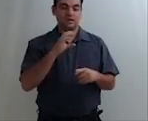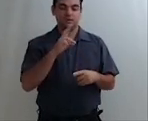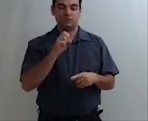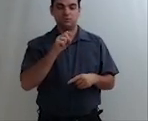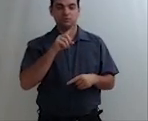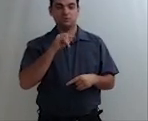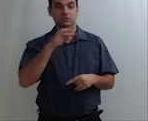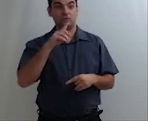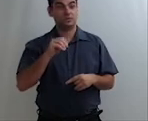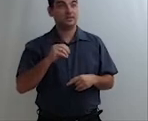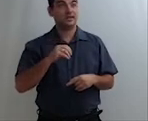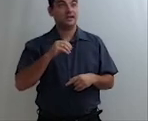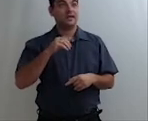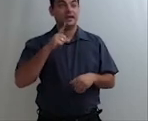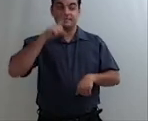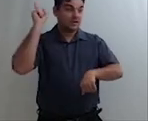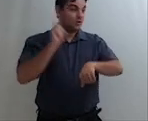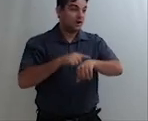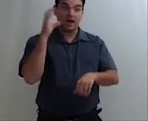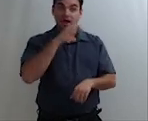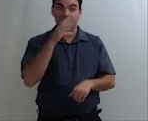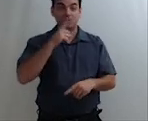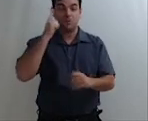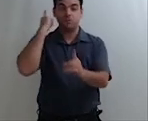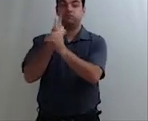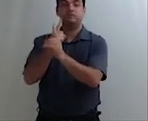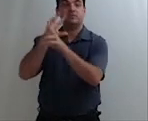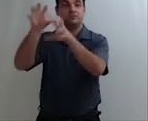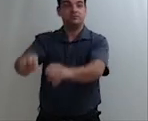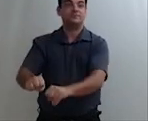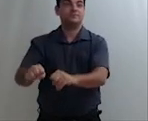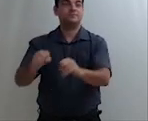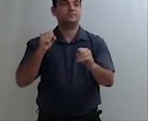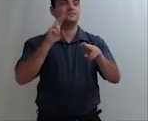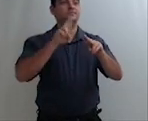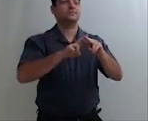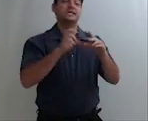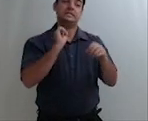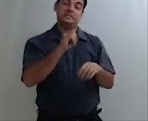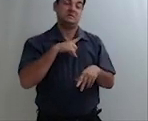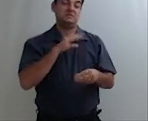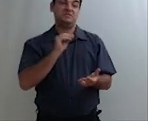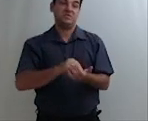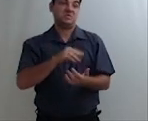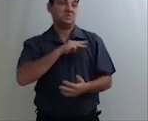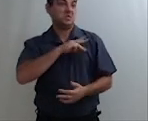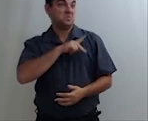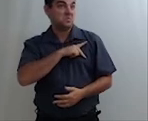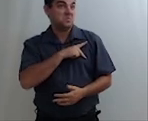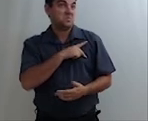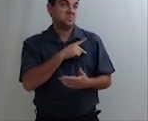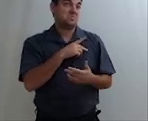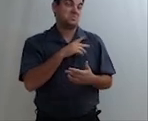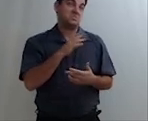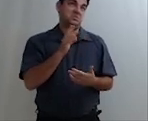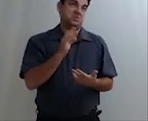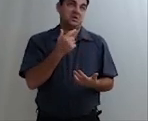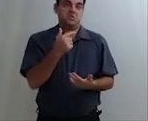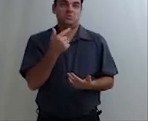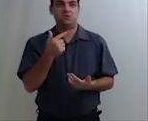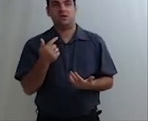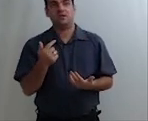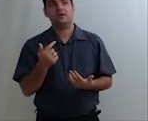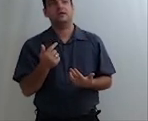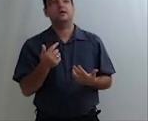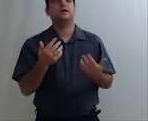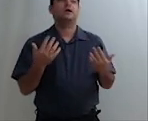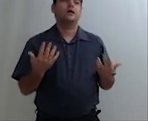ocorre imediatamente após a prisão eem flagrante em caso de ausência do Ministério Público caso de ausência o Ministério Público